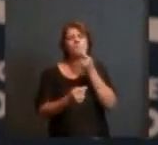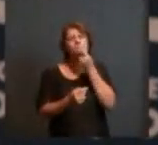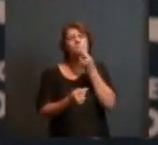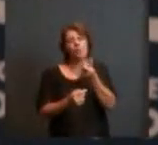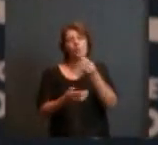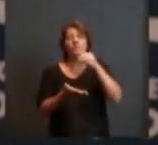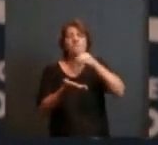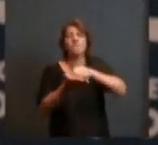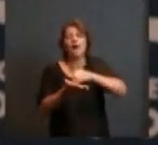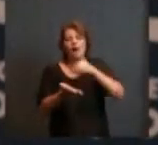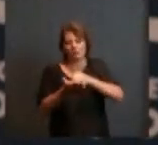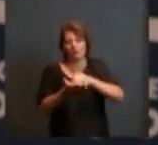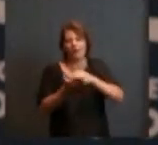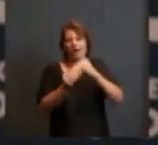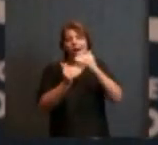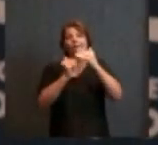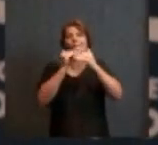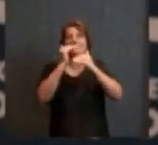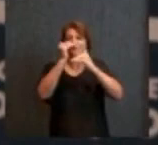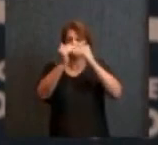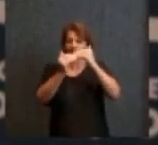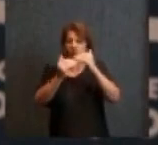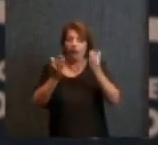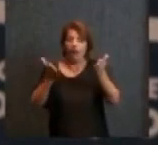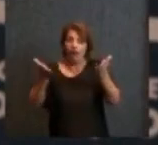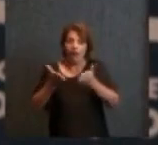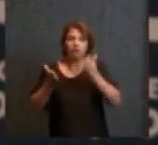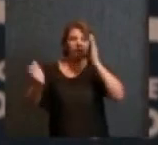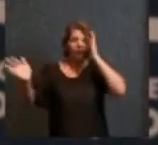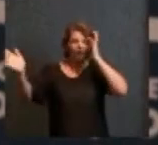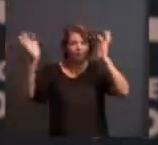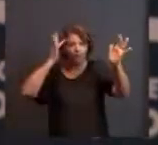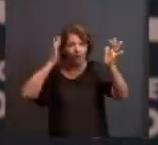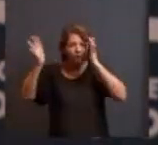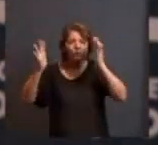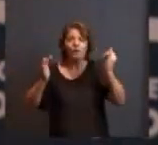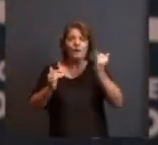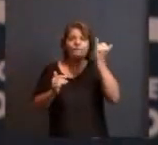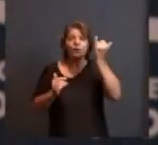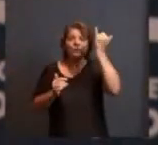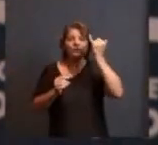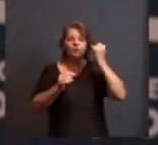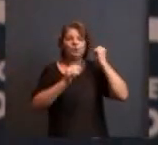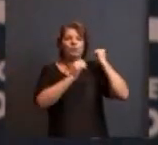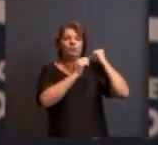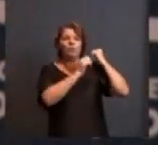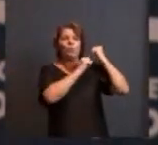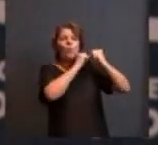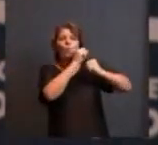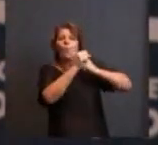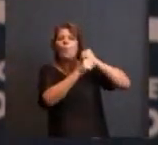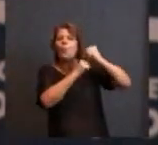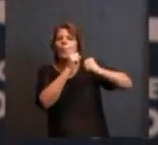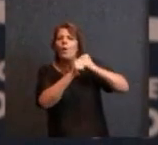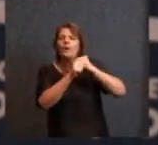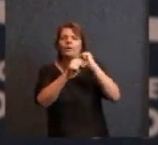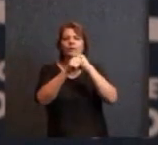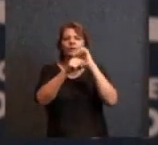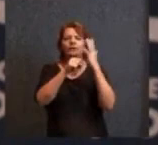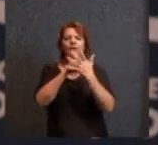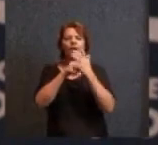mais. Nós estamos, neste momento, com um reflexo importante dos anos de epidemia aqui em Feira. O número de